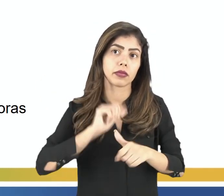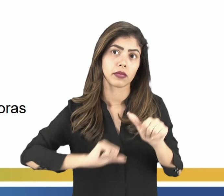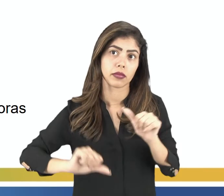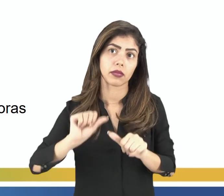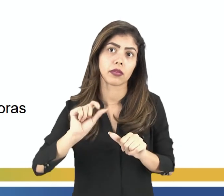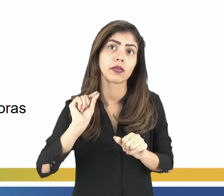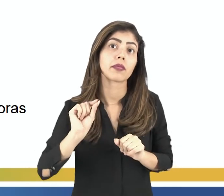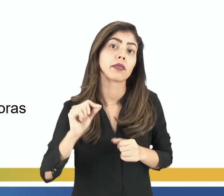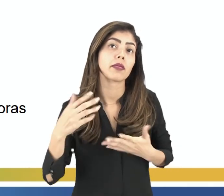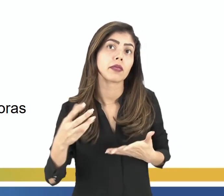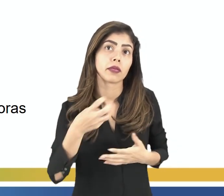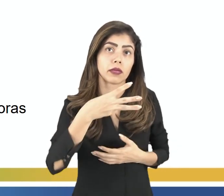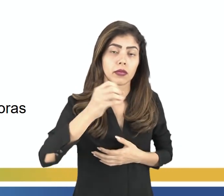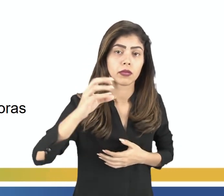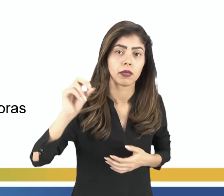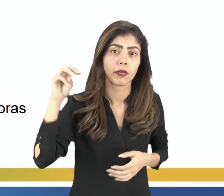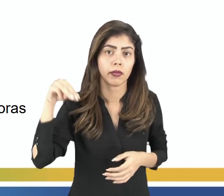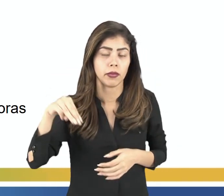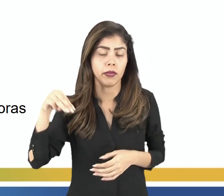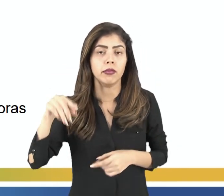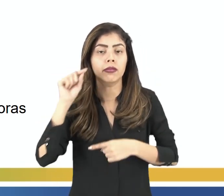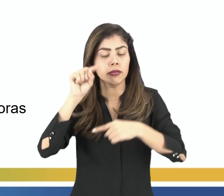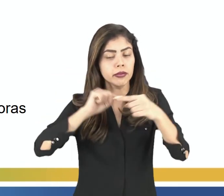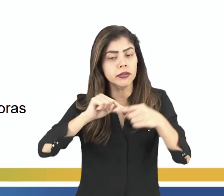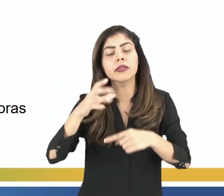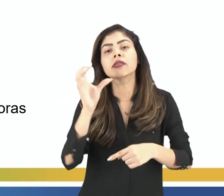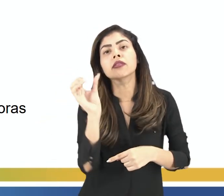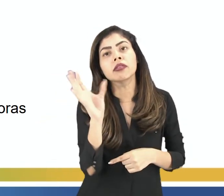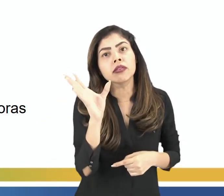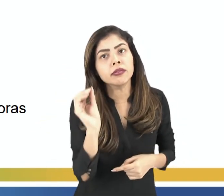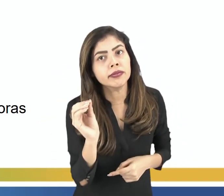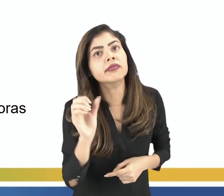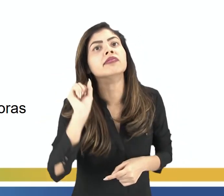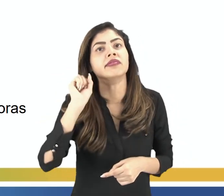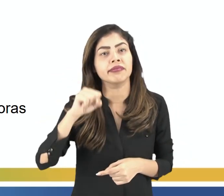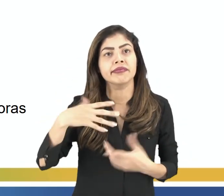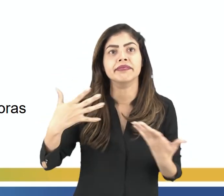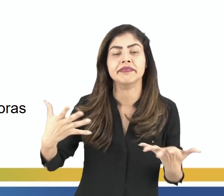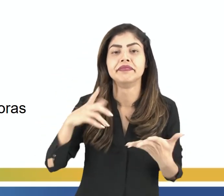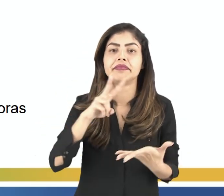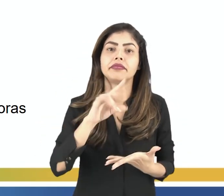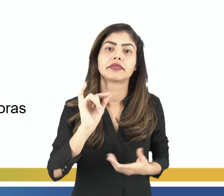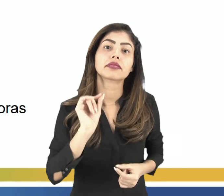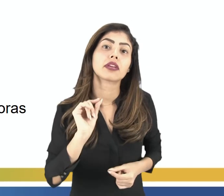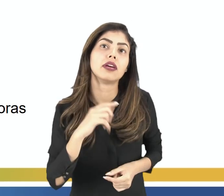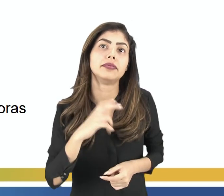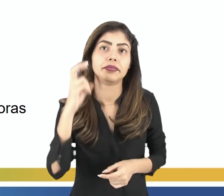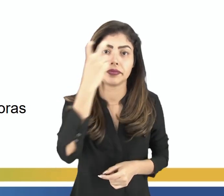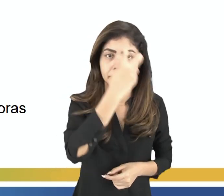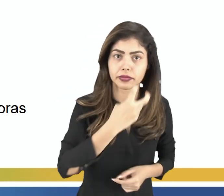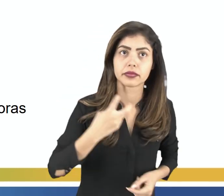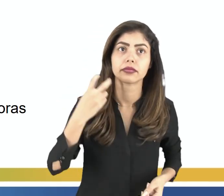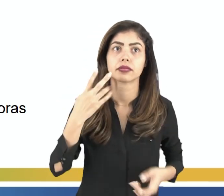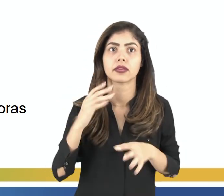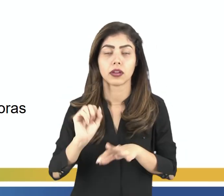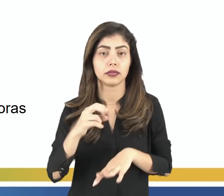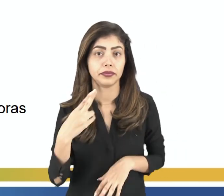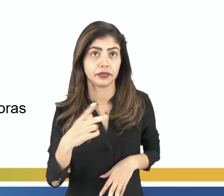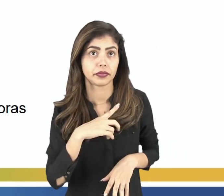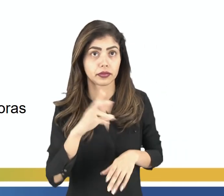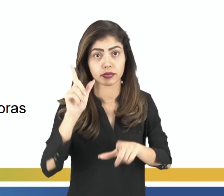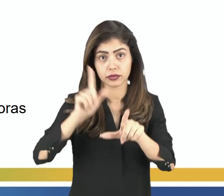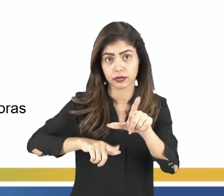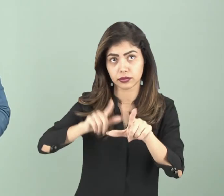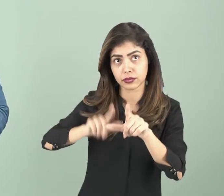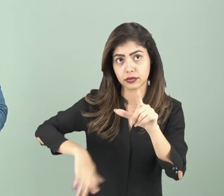eu vou pegar 300 e dividir para 60. 300 dividido para 60, eu vou obter 5 horas, ou seja, a nossa alternativa é a